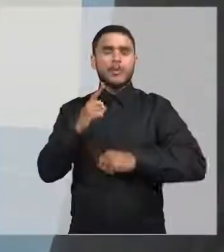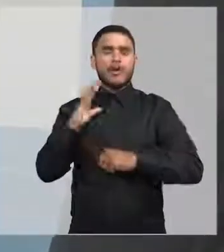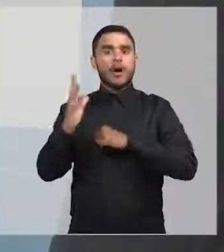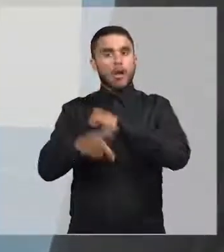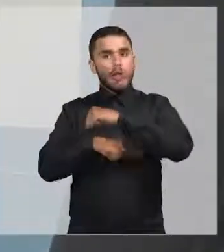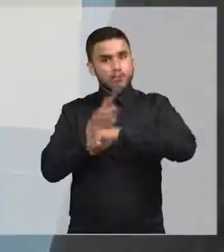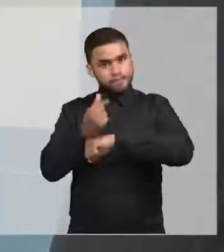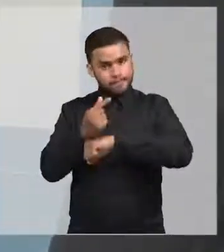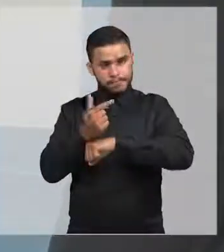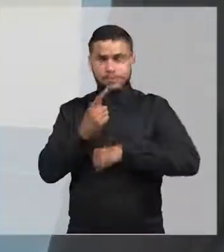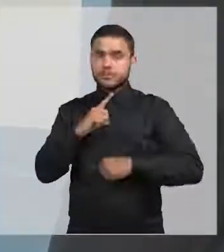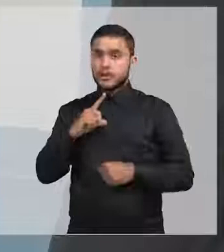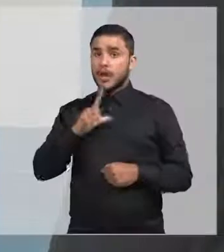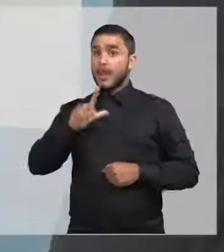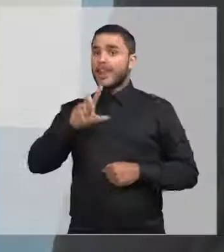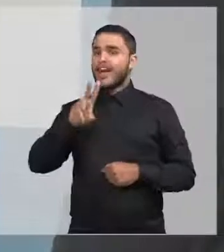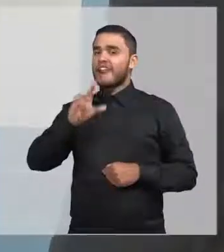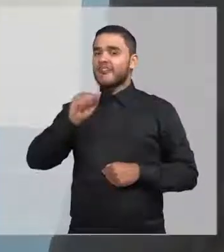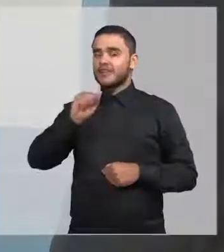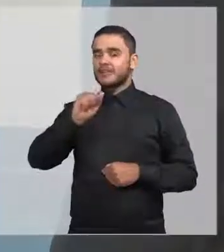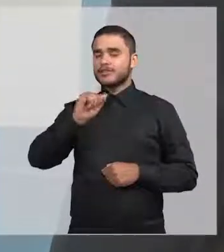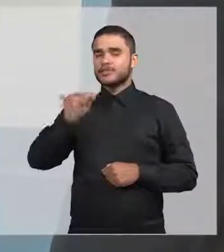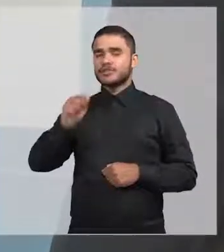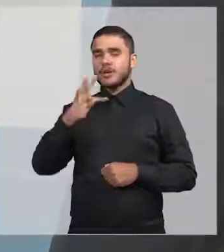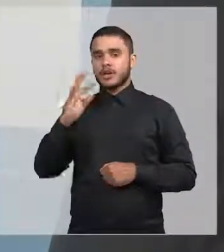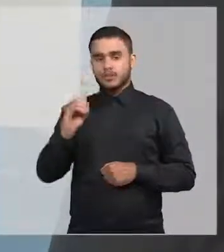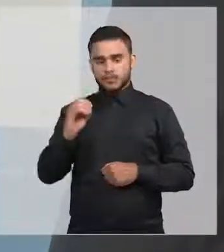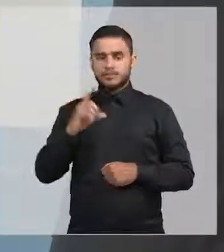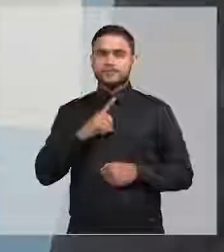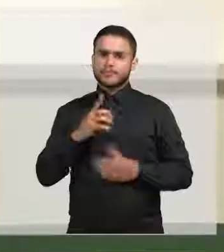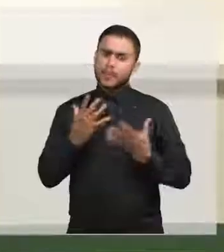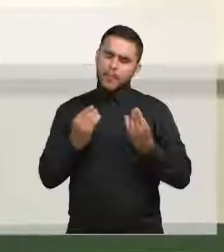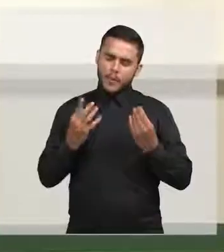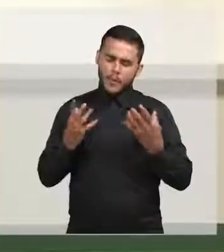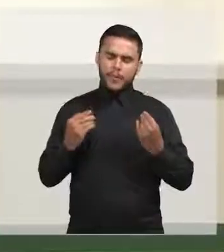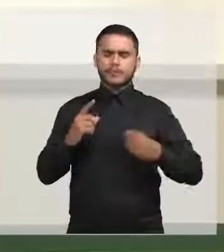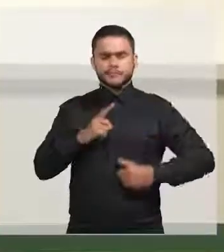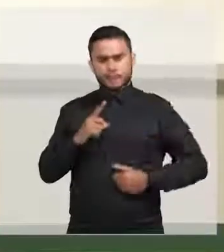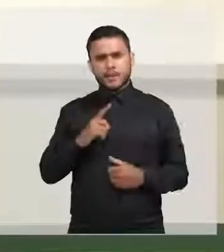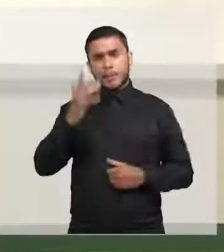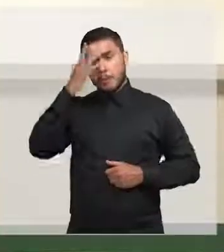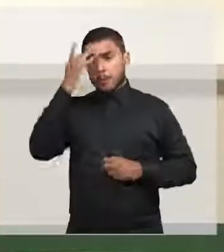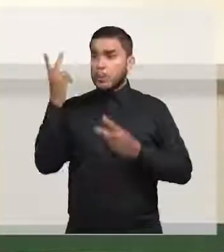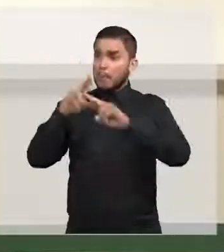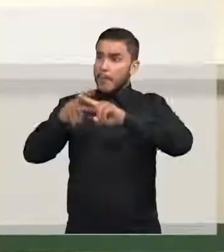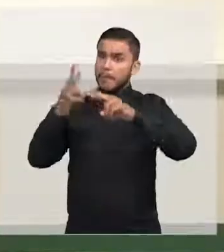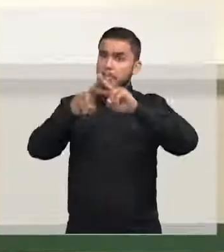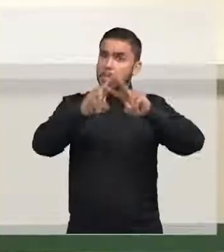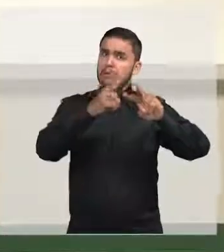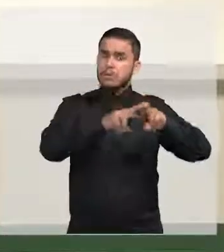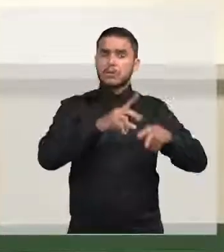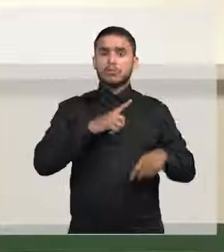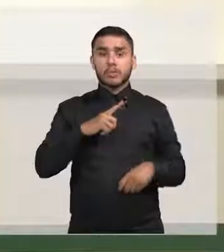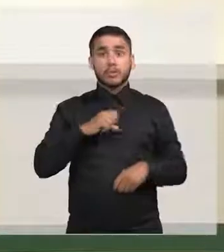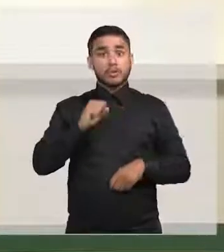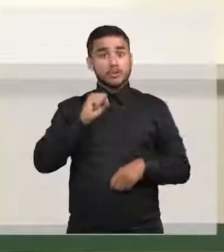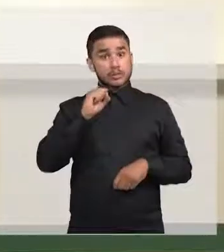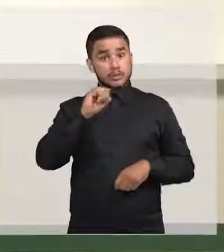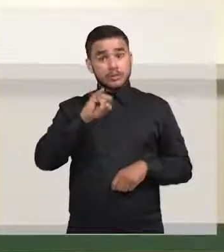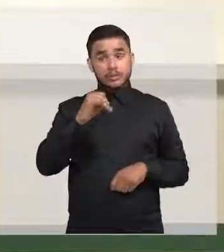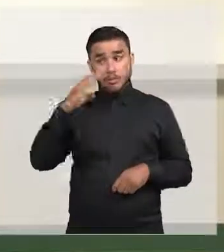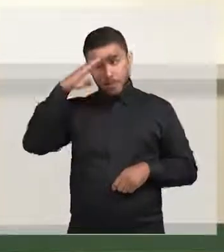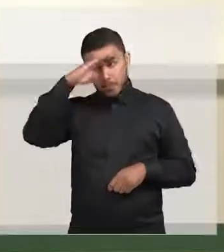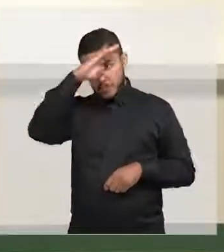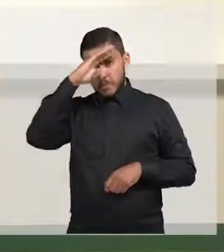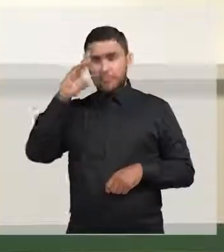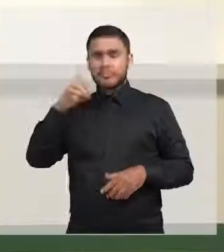um dos motivos é que ele não só convidou, mas deu carta branca de ação. Sem dúvida. Moro, né? E não só, por